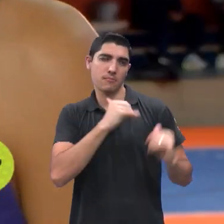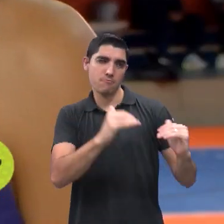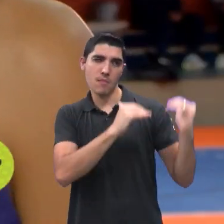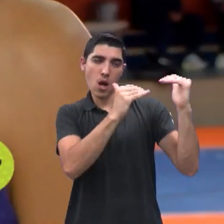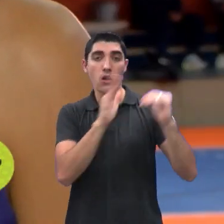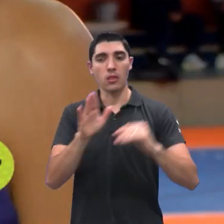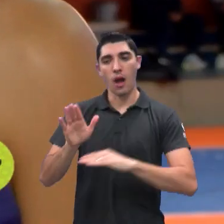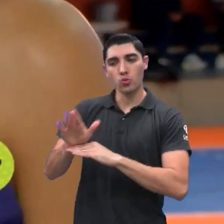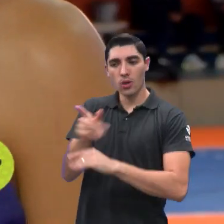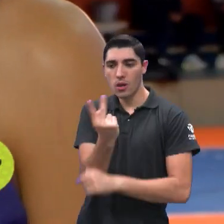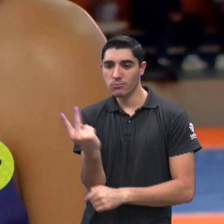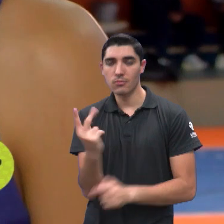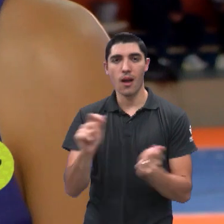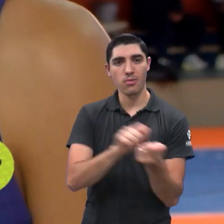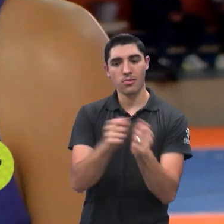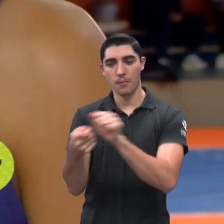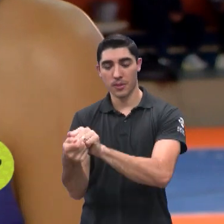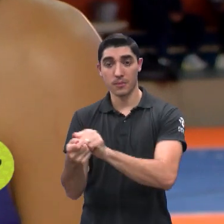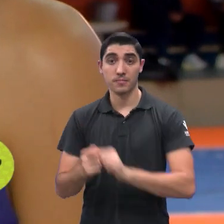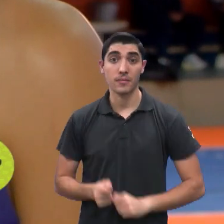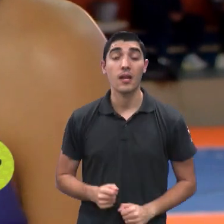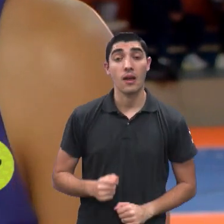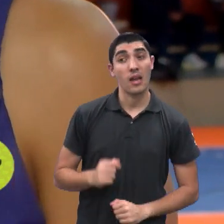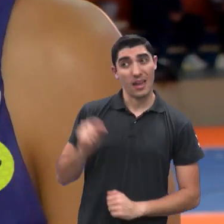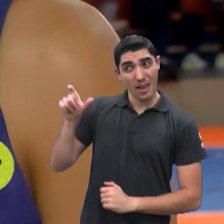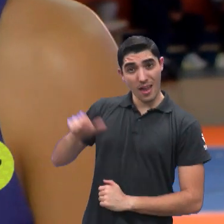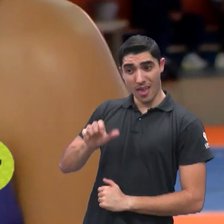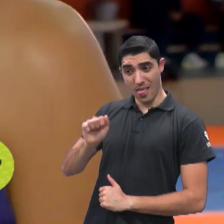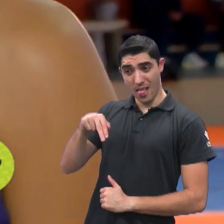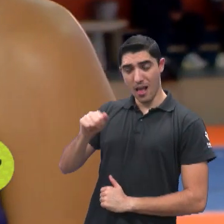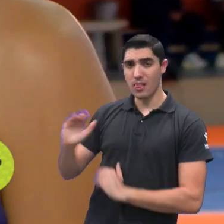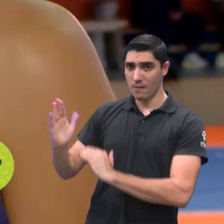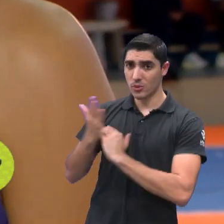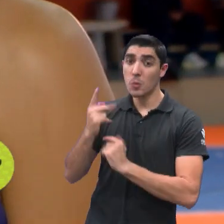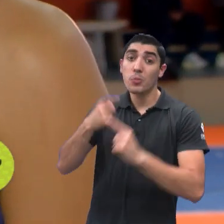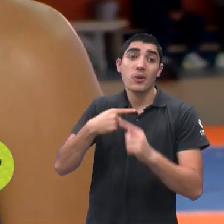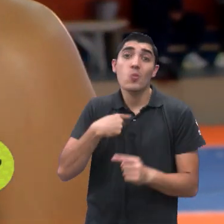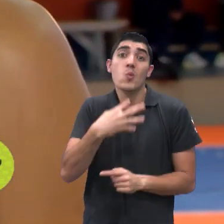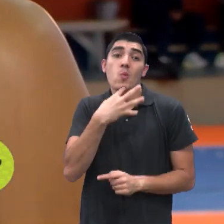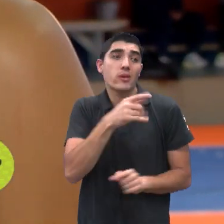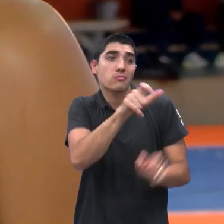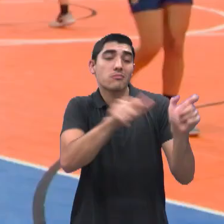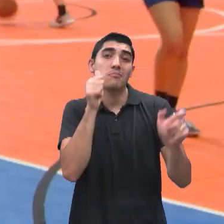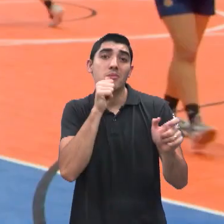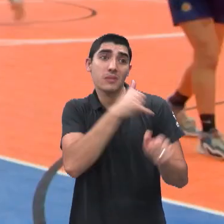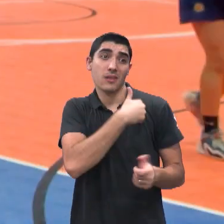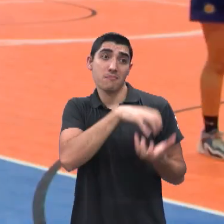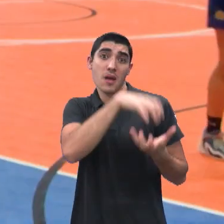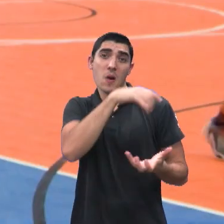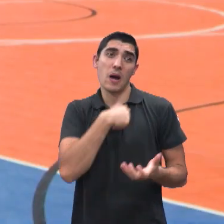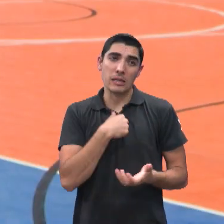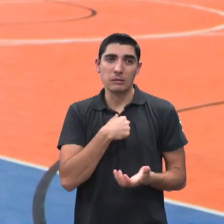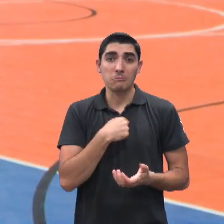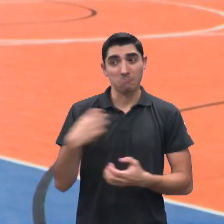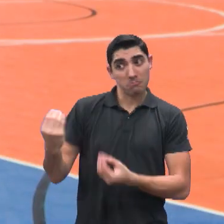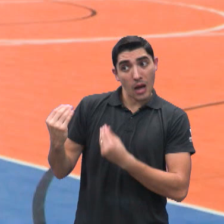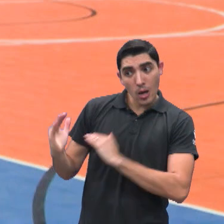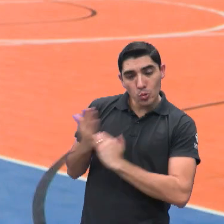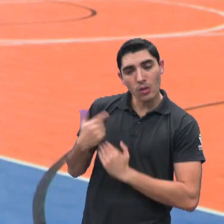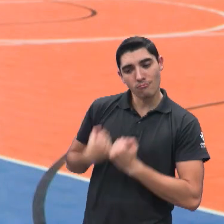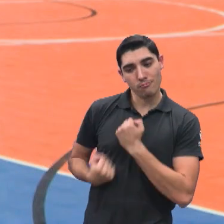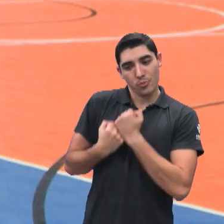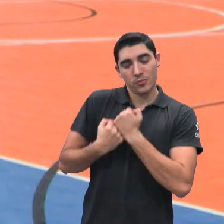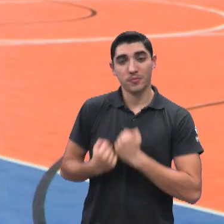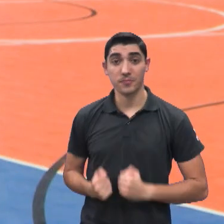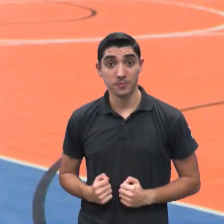que vai facilitar bastante, porque eu não conheço muitas meninas, então tendo alguém que conheço que me passe a confiança vai ser muito bom. As duas atletas se apresentam